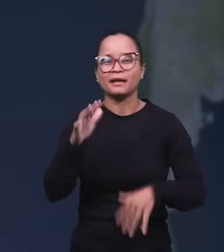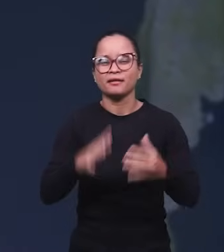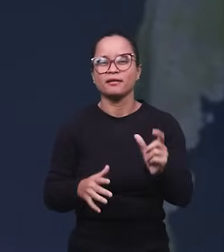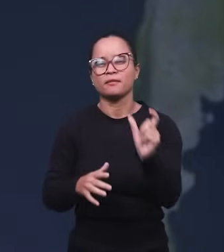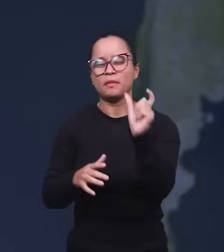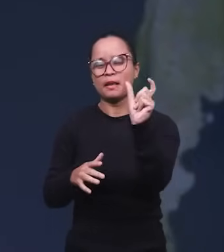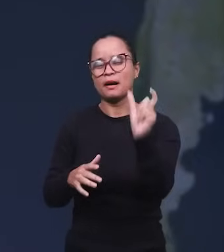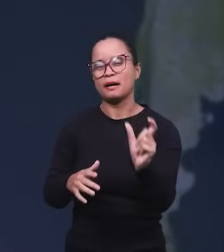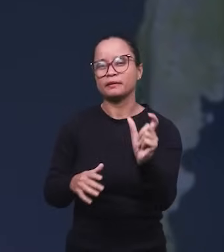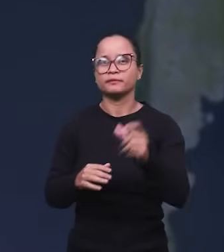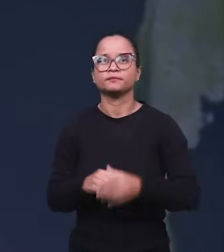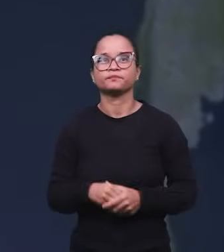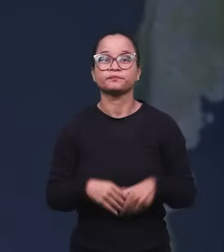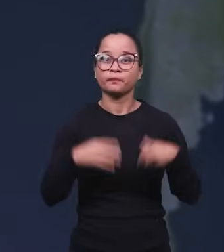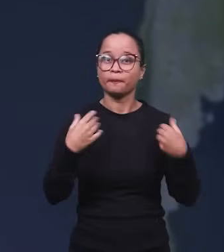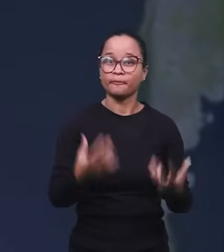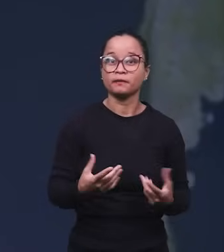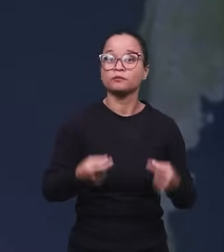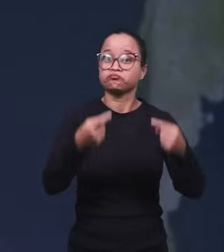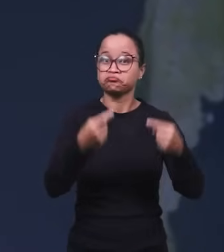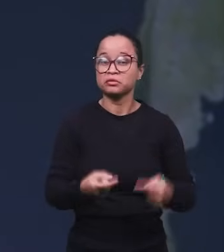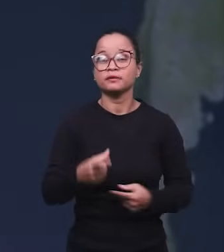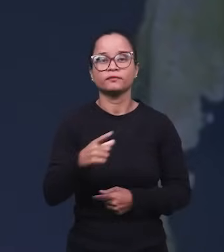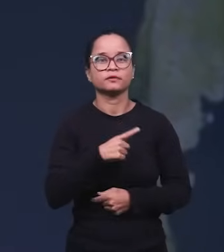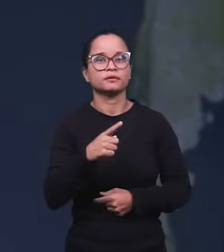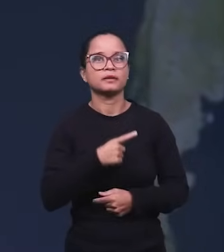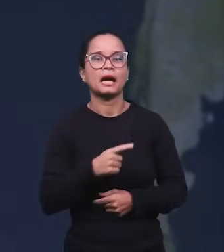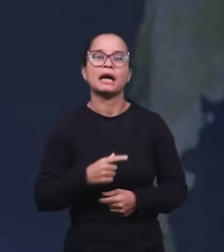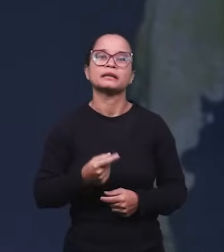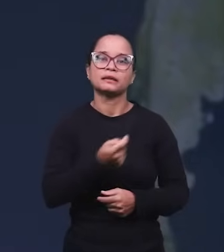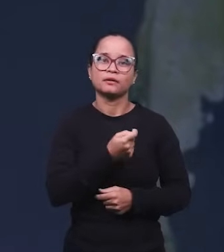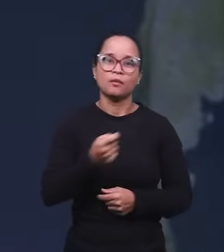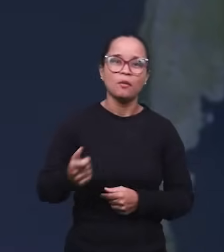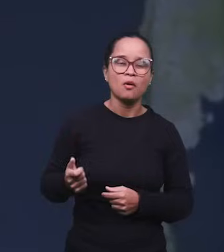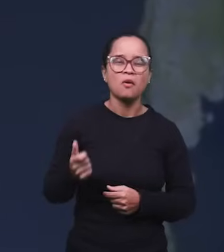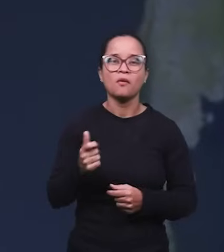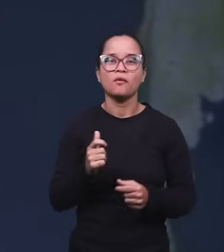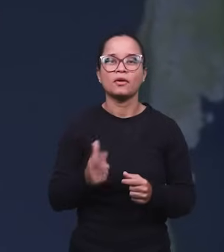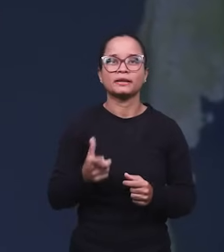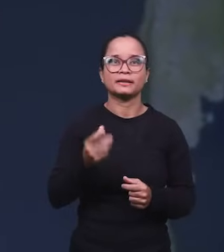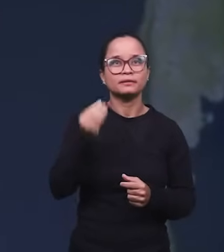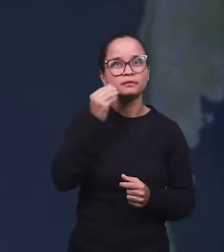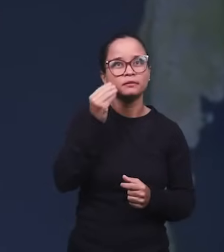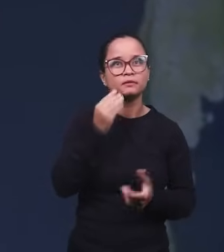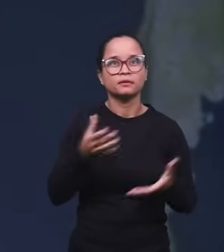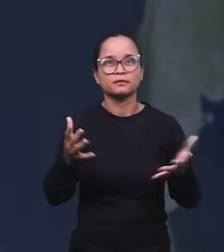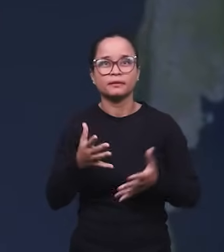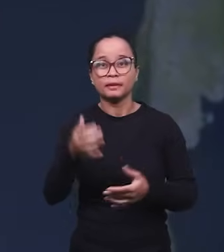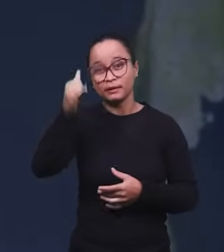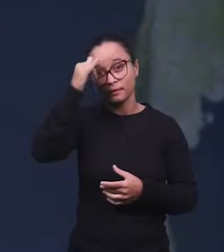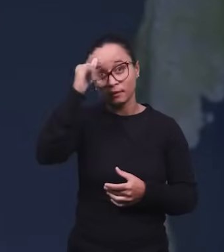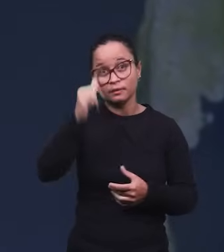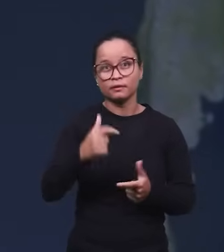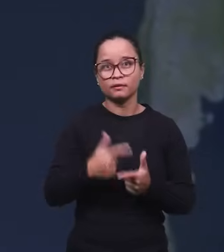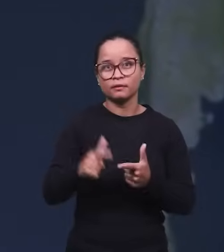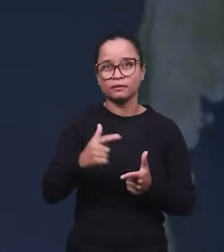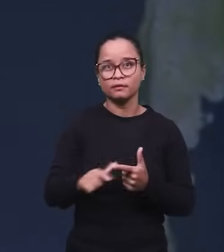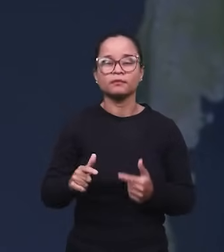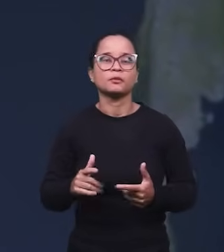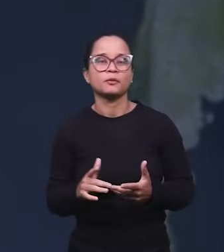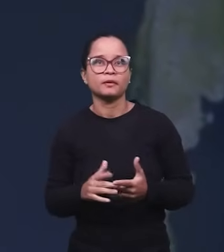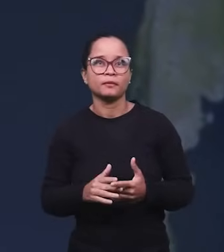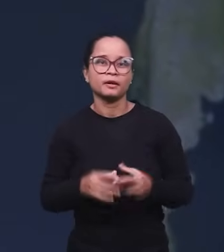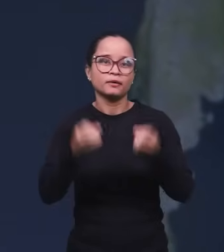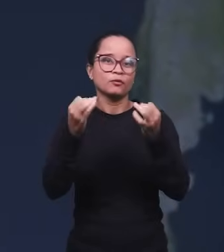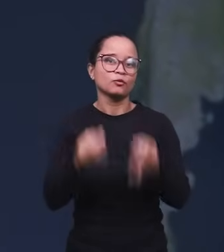ali, não dizer às vezes uma palavra, né? E isso é um desafio. Nós estamos aos poucos ajustando isso para evitar certos problemas a